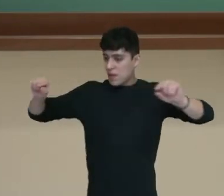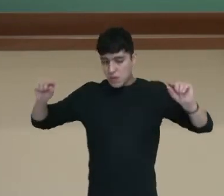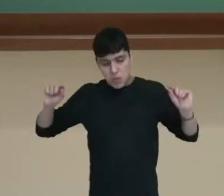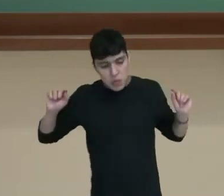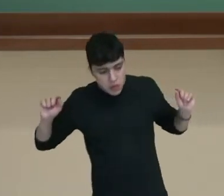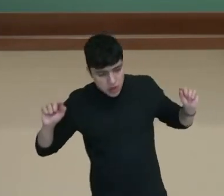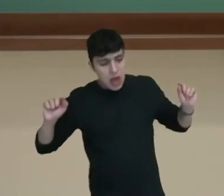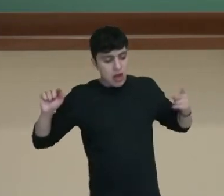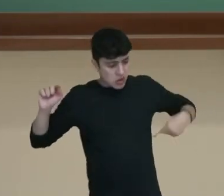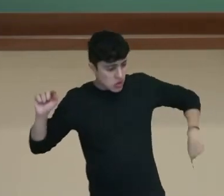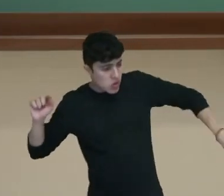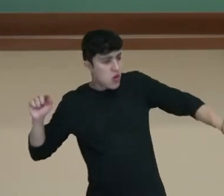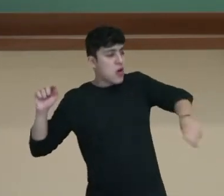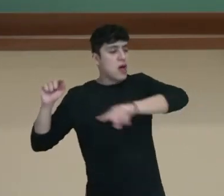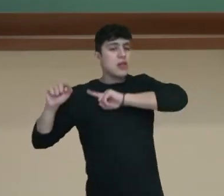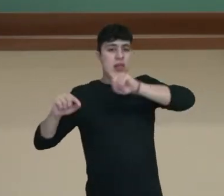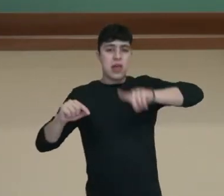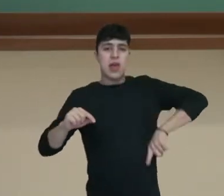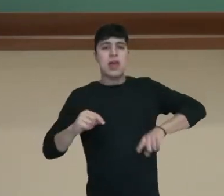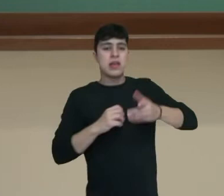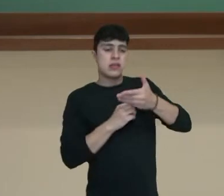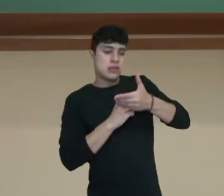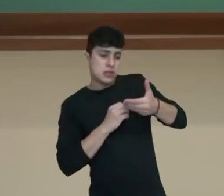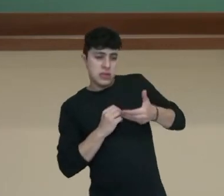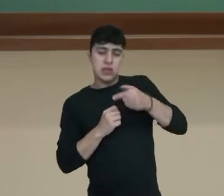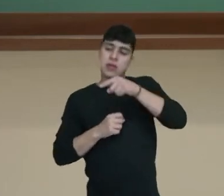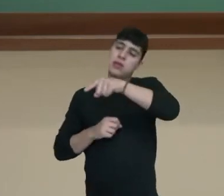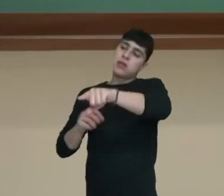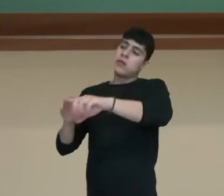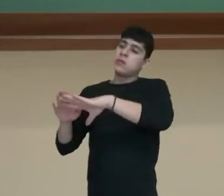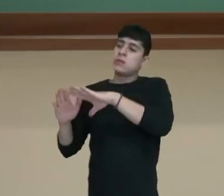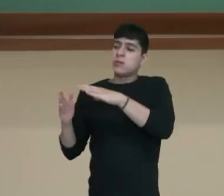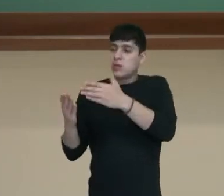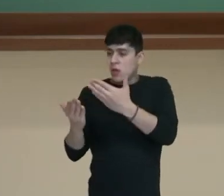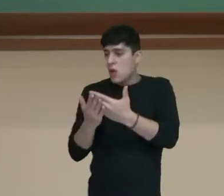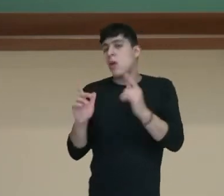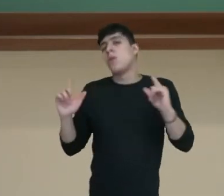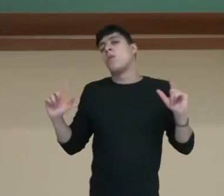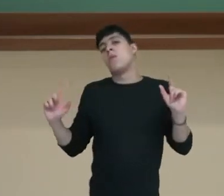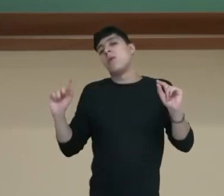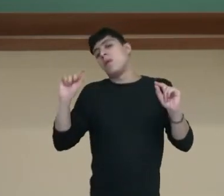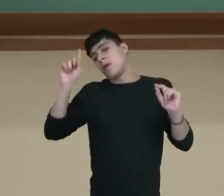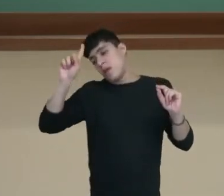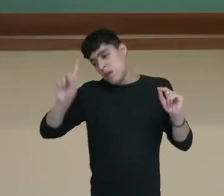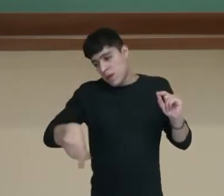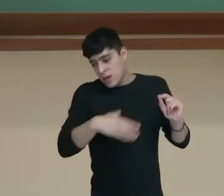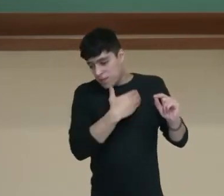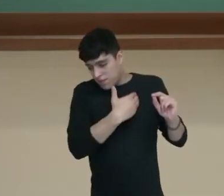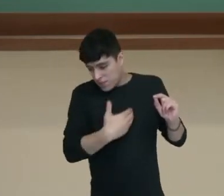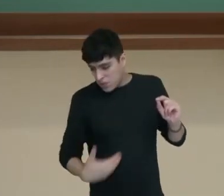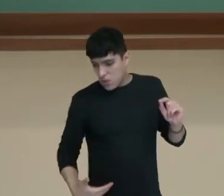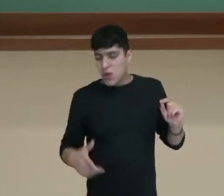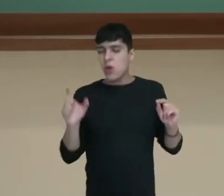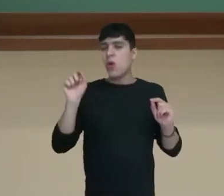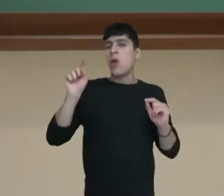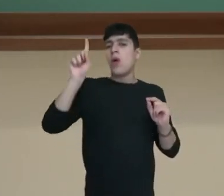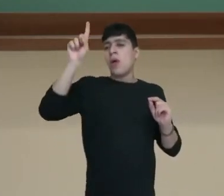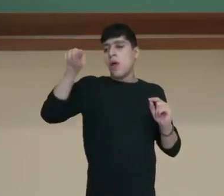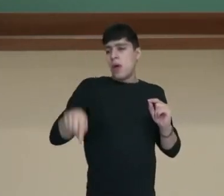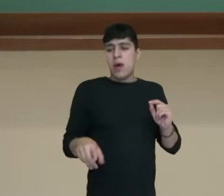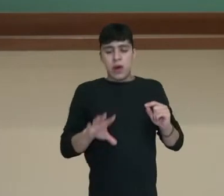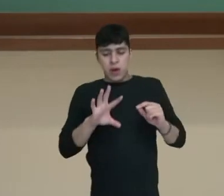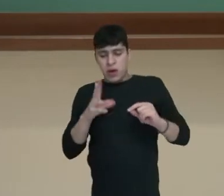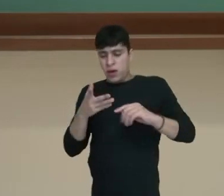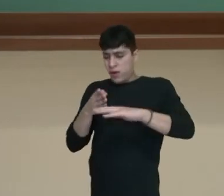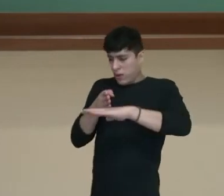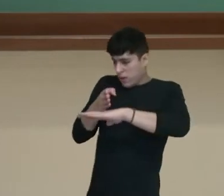Estado? Somos nós, né? Ela é uma escola pública, né? Ela é comum a nós, ela é de acesso a todos, né?